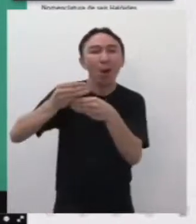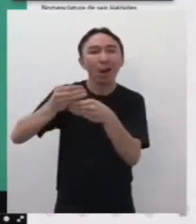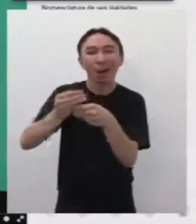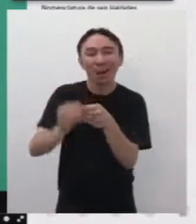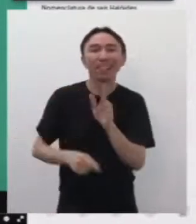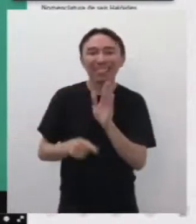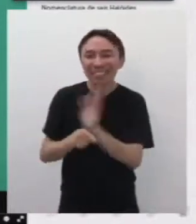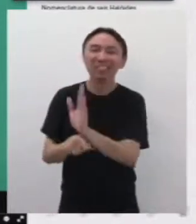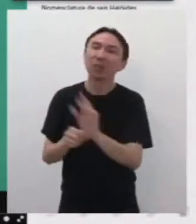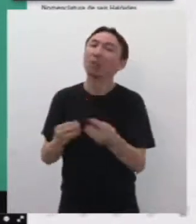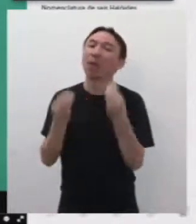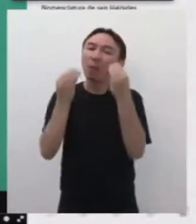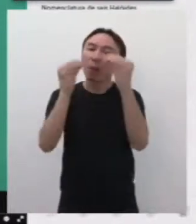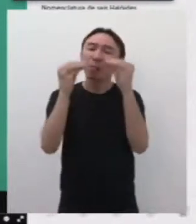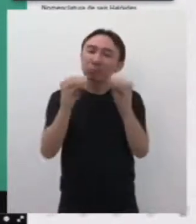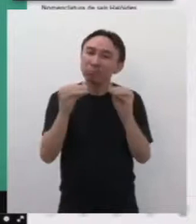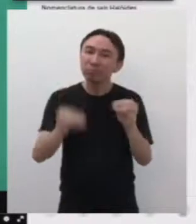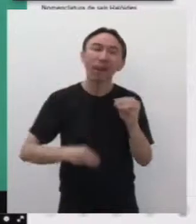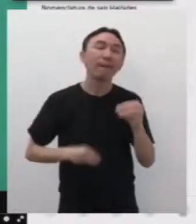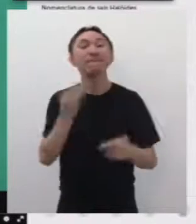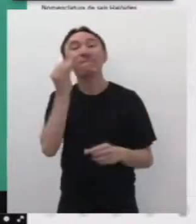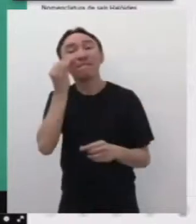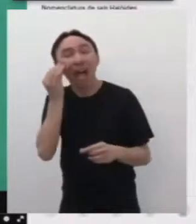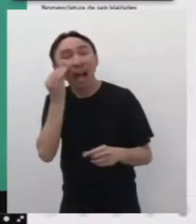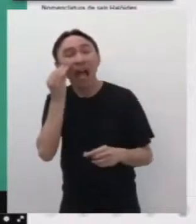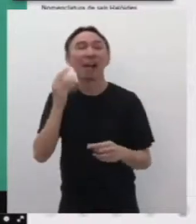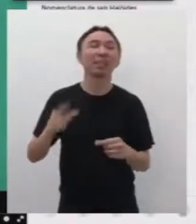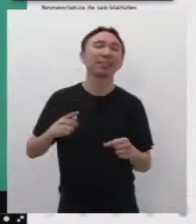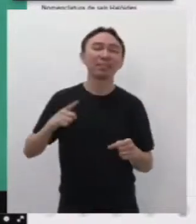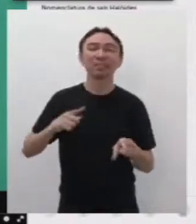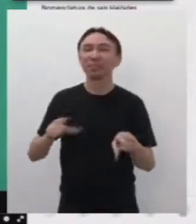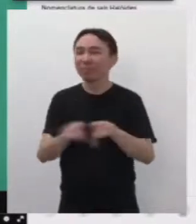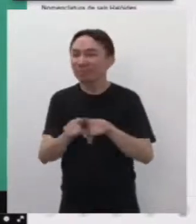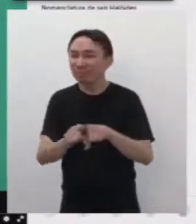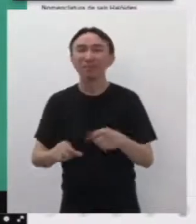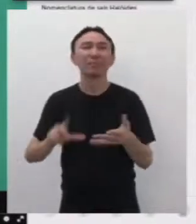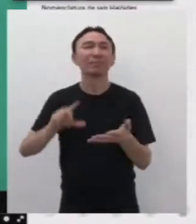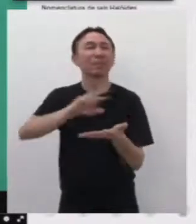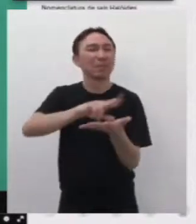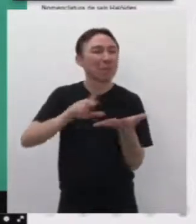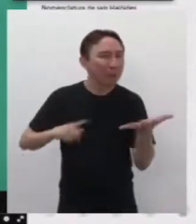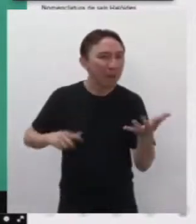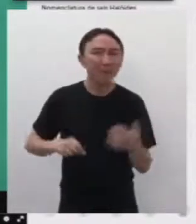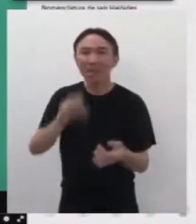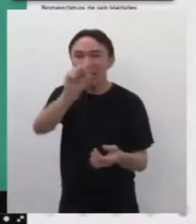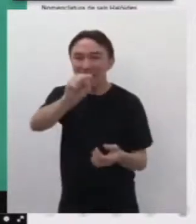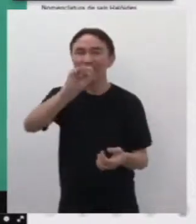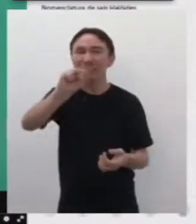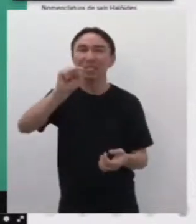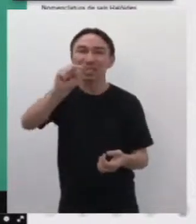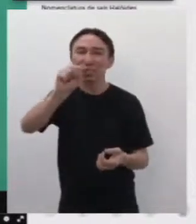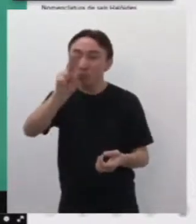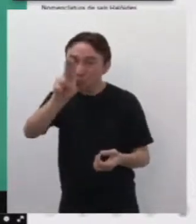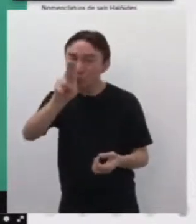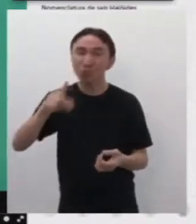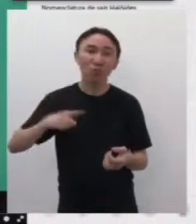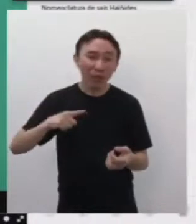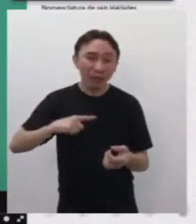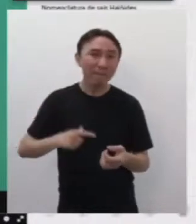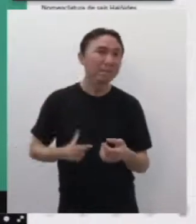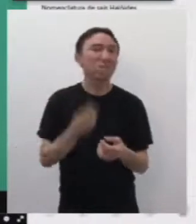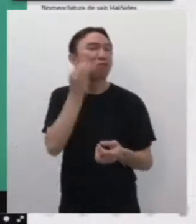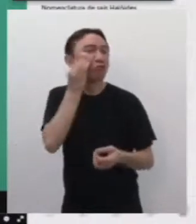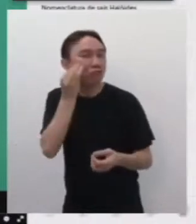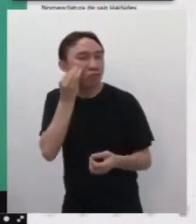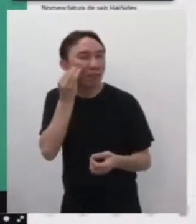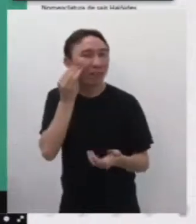só esses testes em que a gente consegue validar as notas, a gente tem o simulador SISU, que é um simulador que vem no final do ano, logo após a prova